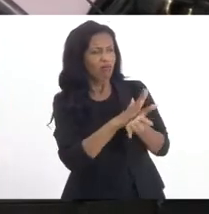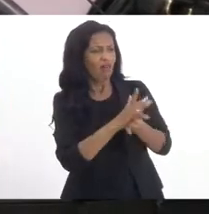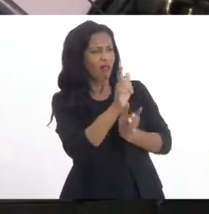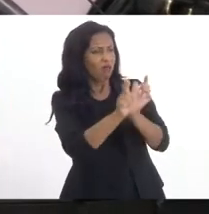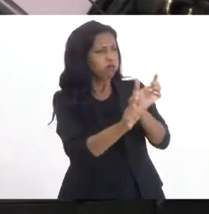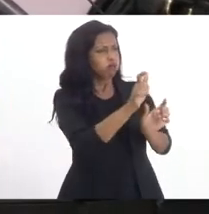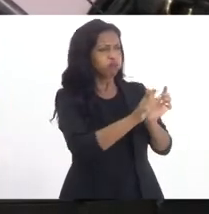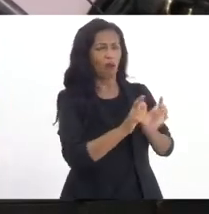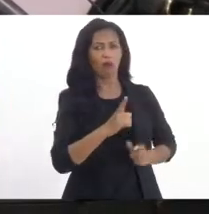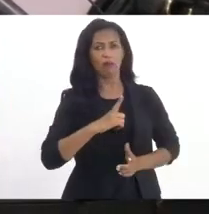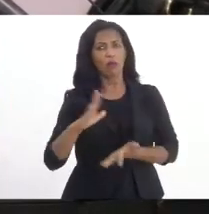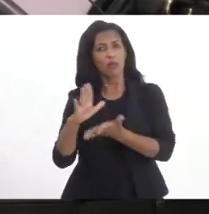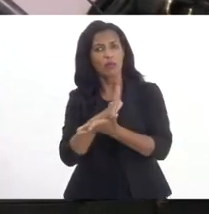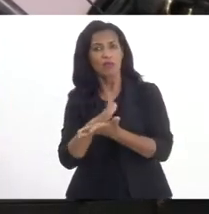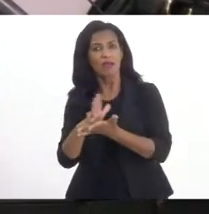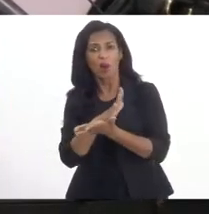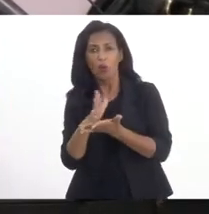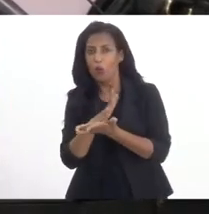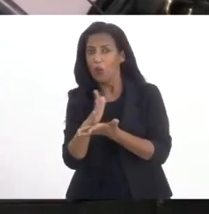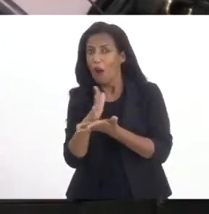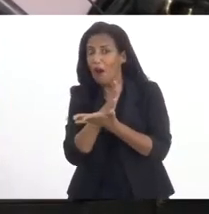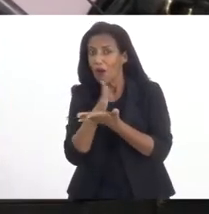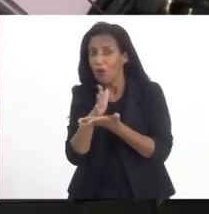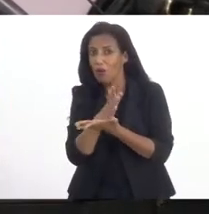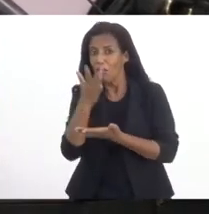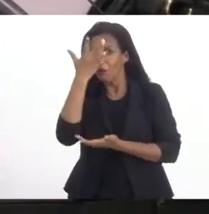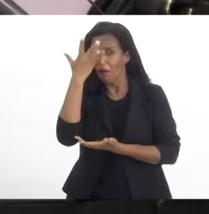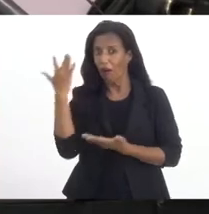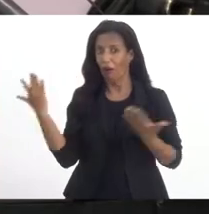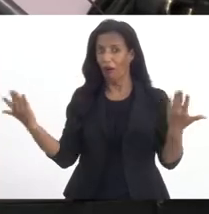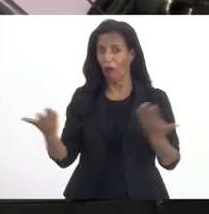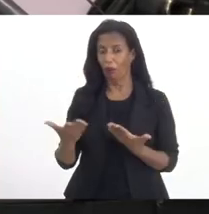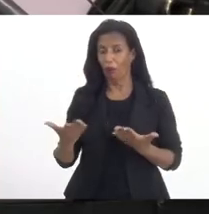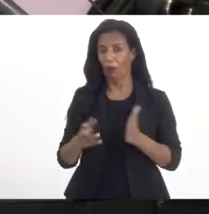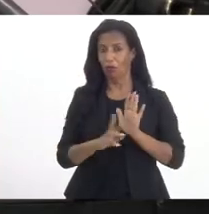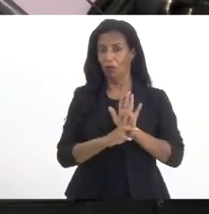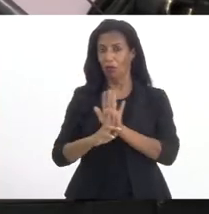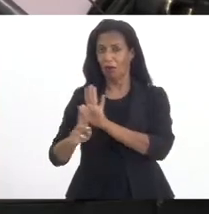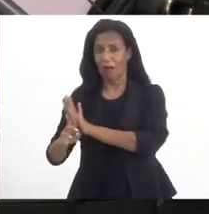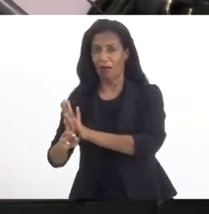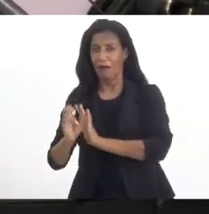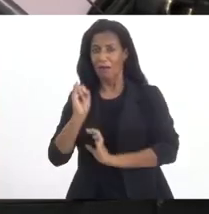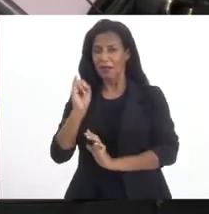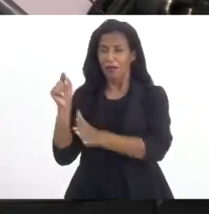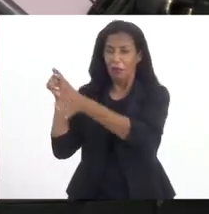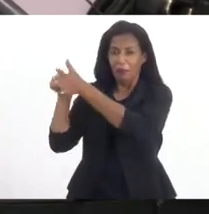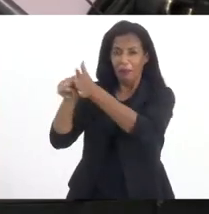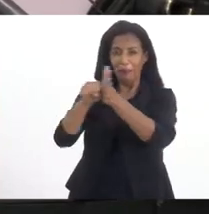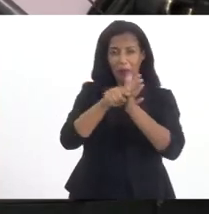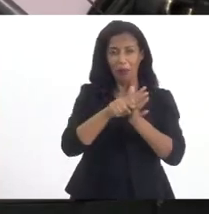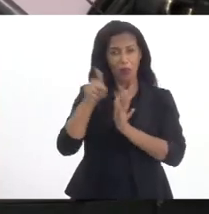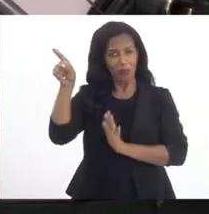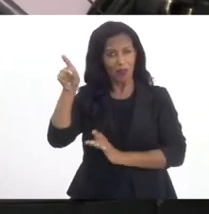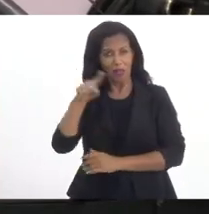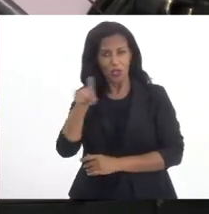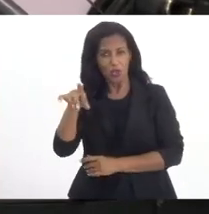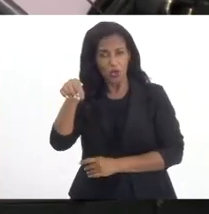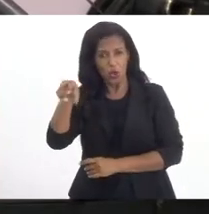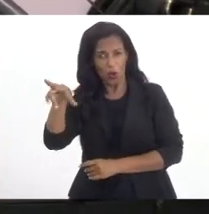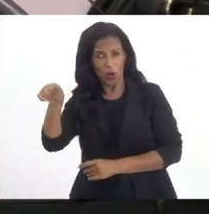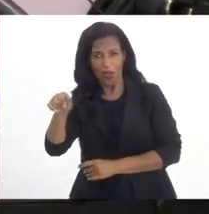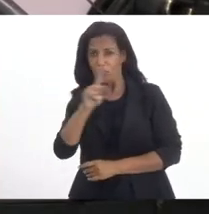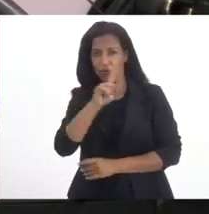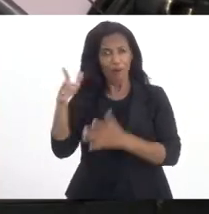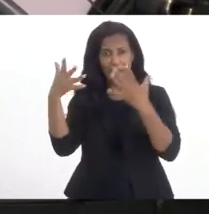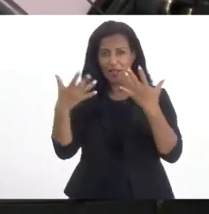de algumas associações, algumas. Mas se for fazer um plebiscito na Zona Oeste, ninguém vai aceitar a incorporação